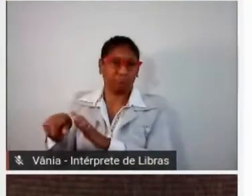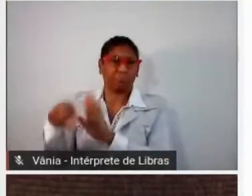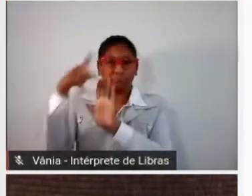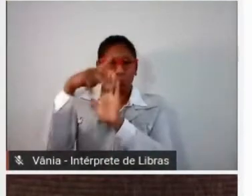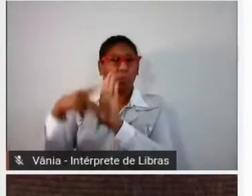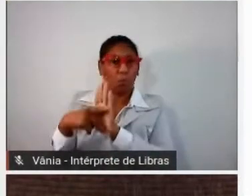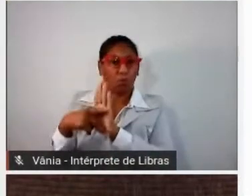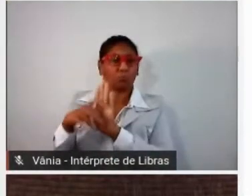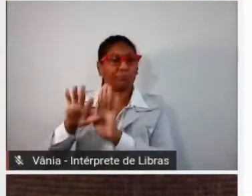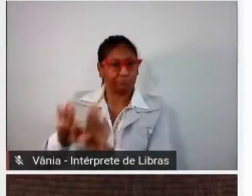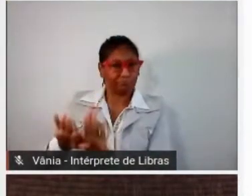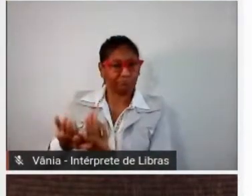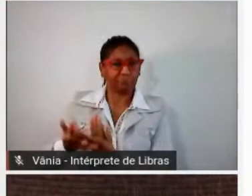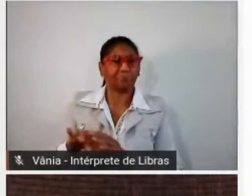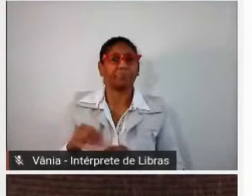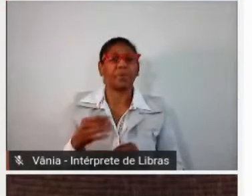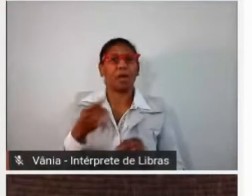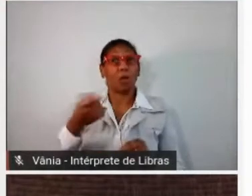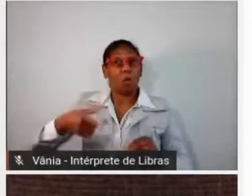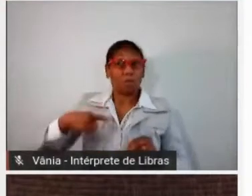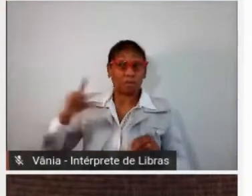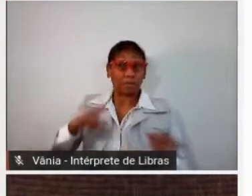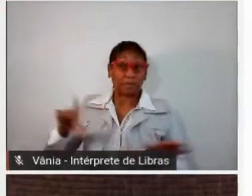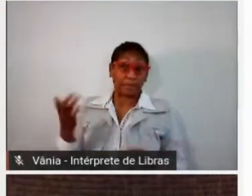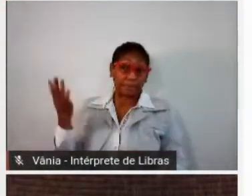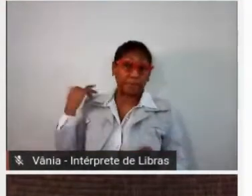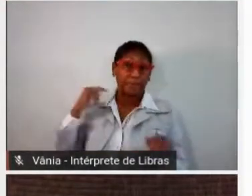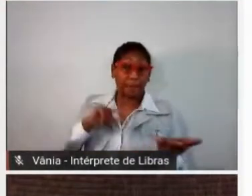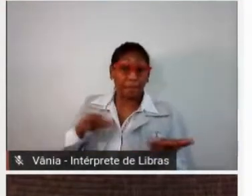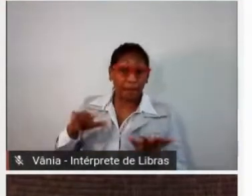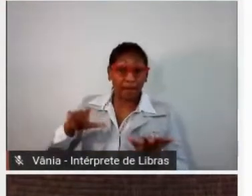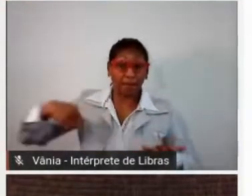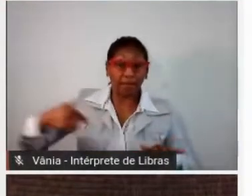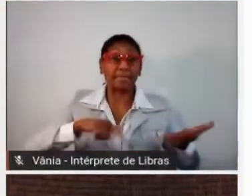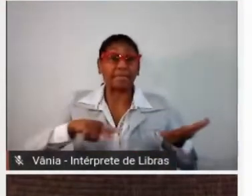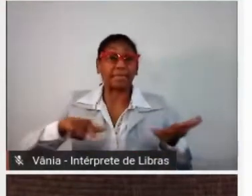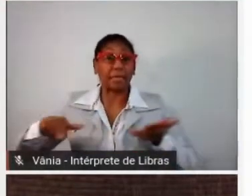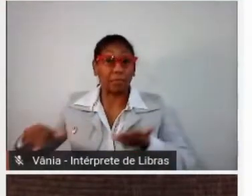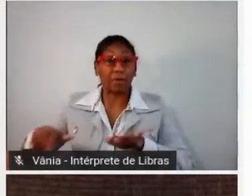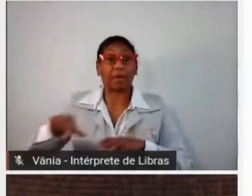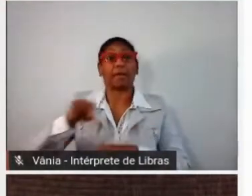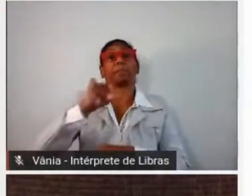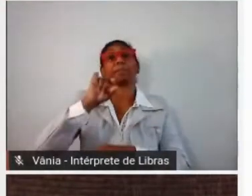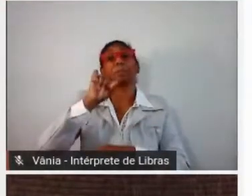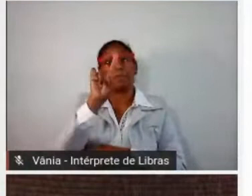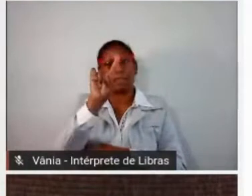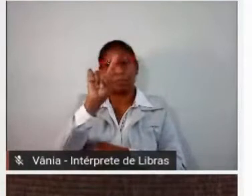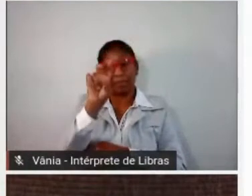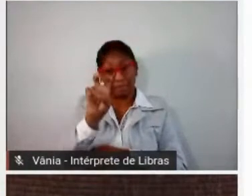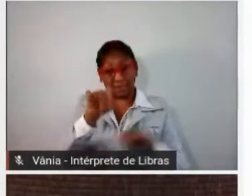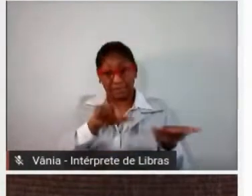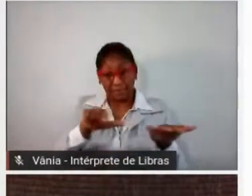relação de uma semana para outra, né, a gente tem esta diferença para a 15ª semana, a semana anterior para esta